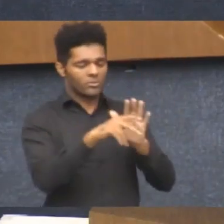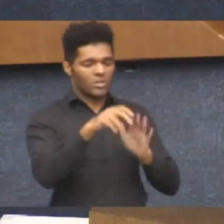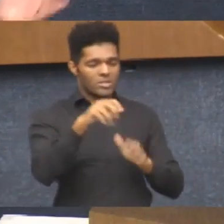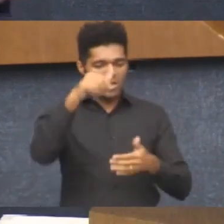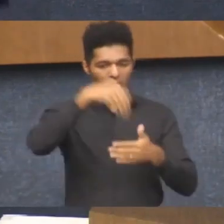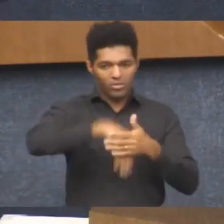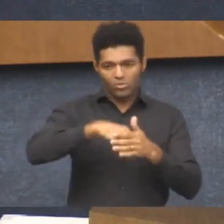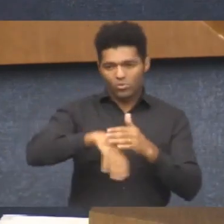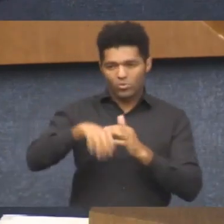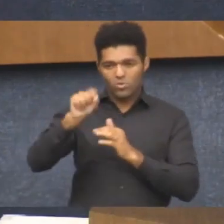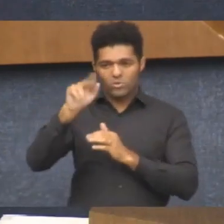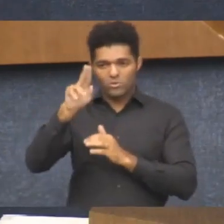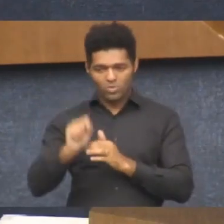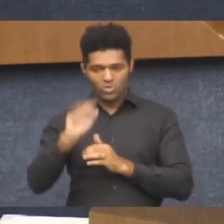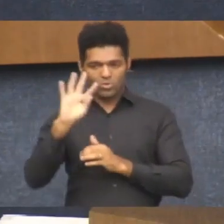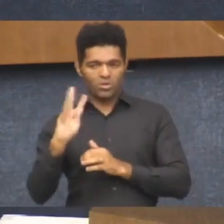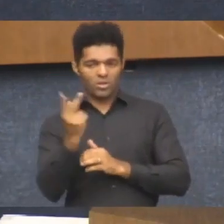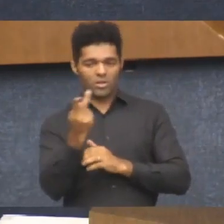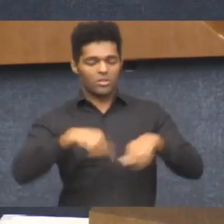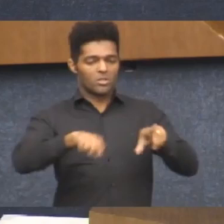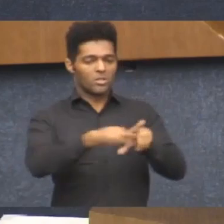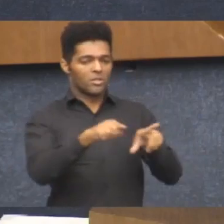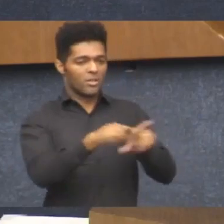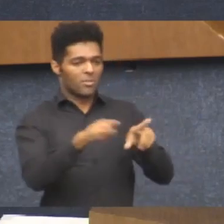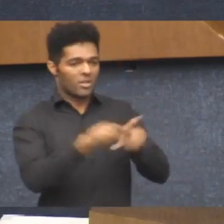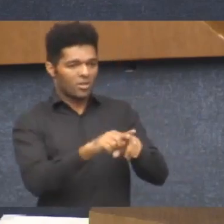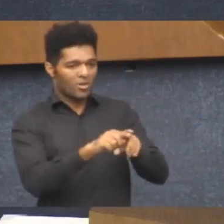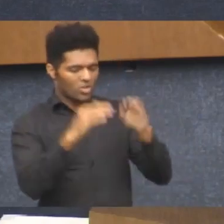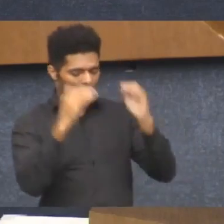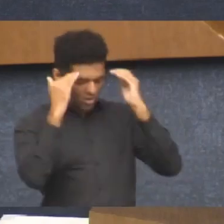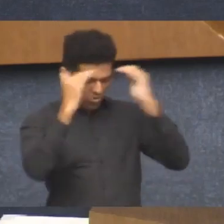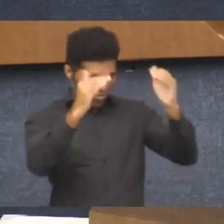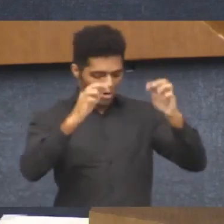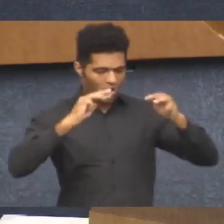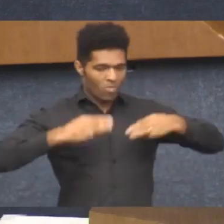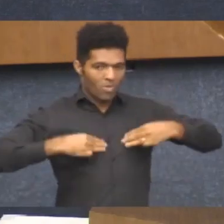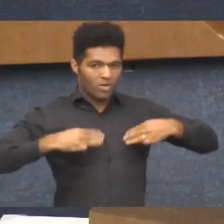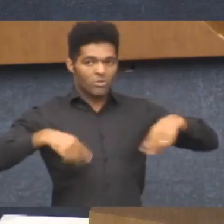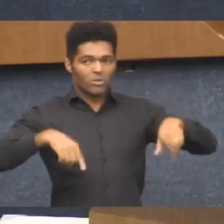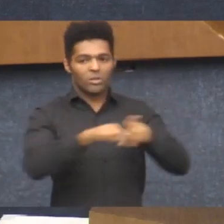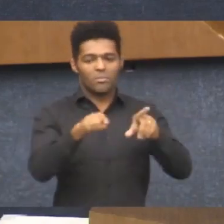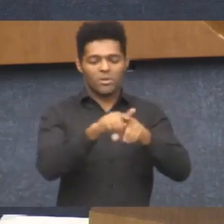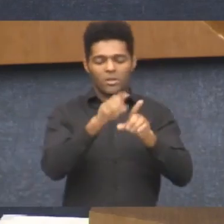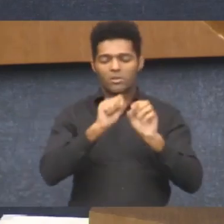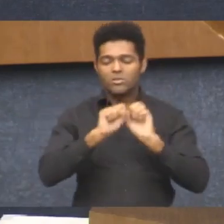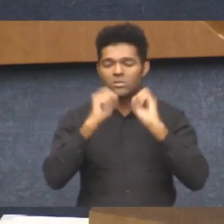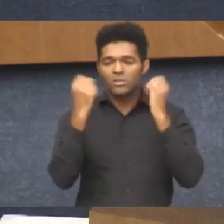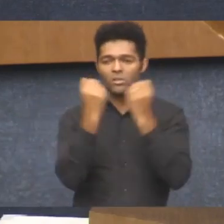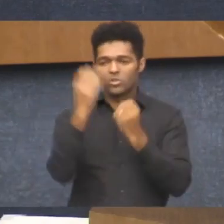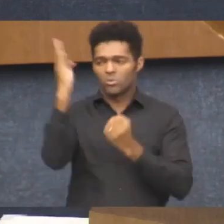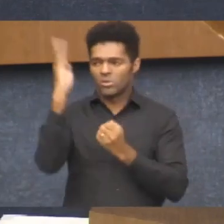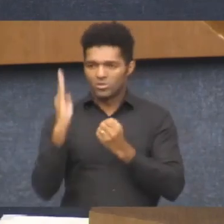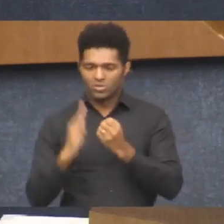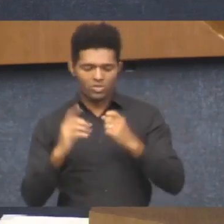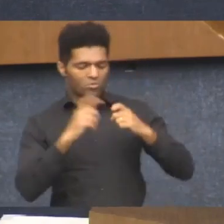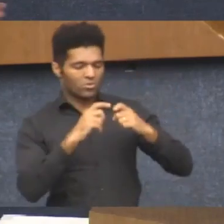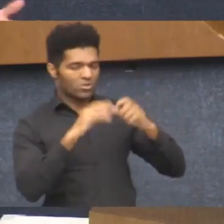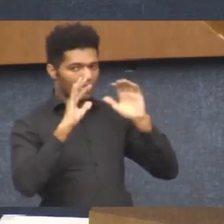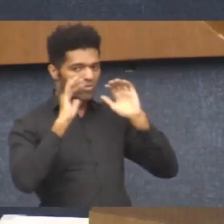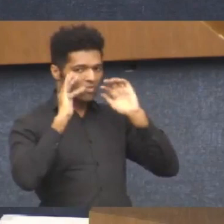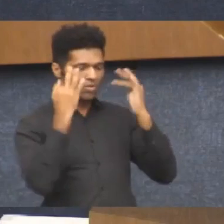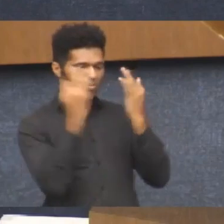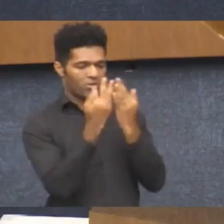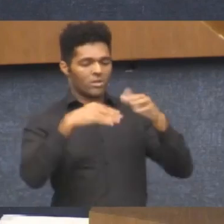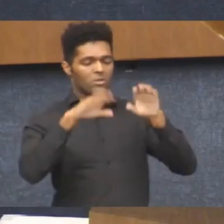também para a gente reconhecer, né, a honra ao mérito da nossa Sociedade Brasileira de Medicina de Família e Comunidade, ao longo desses